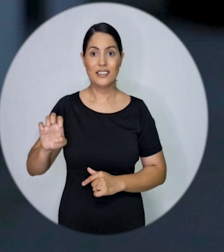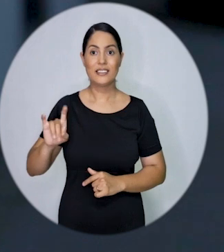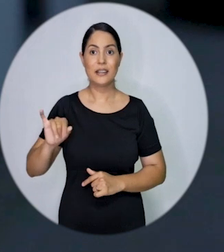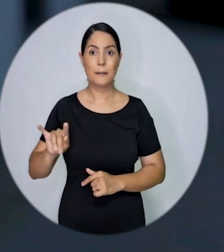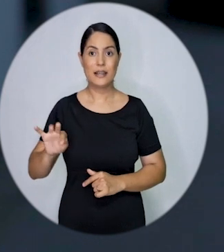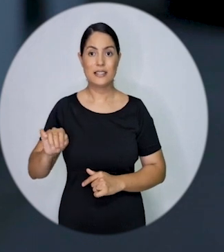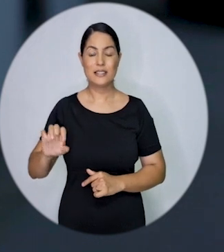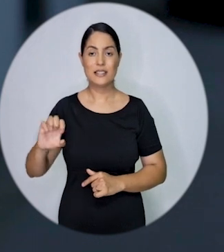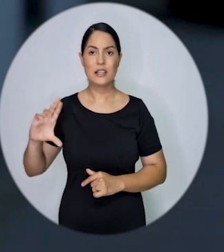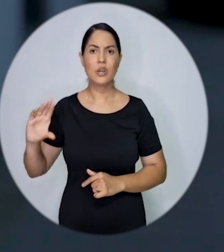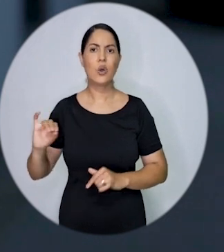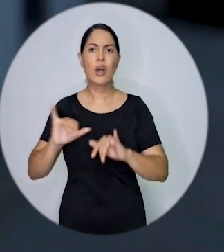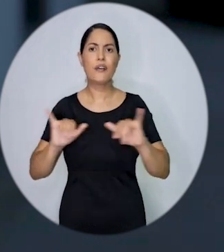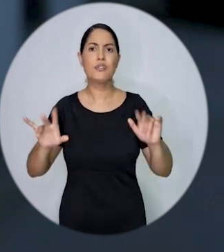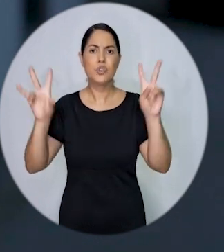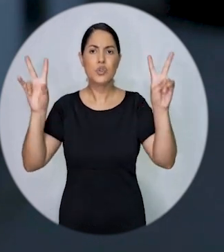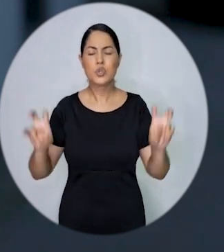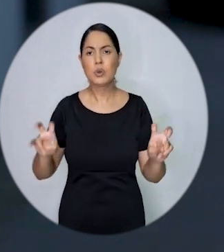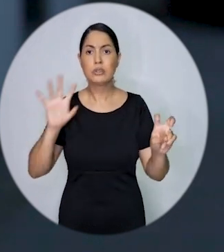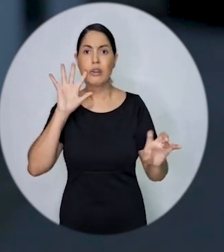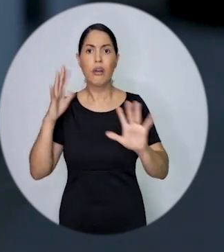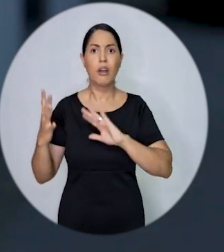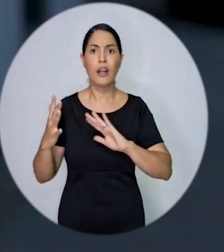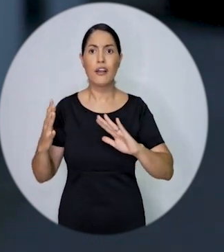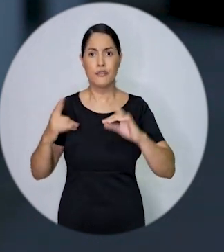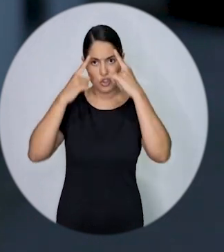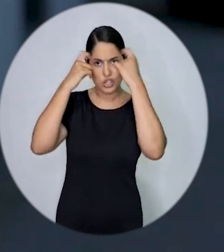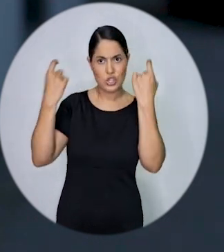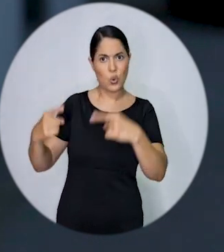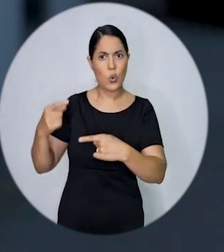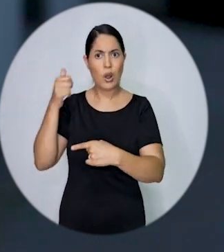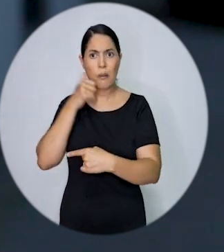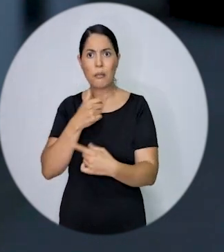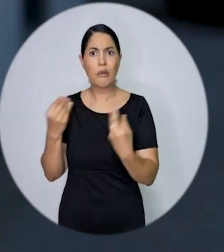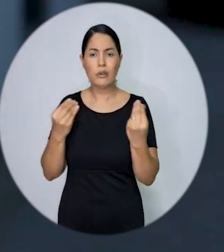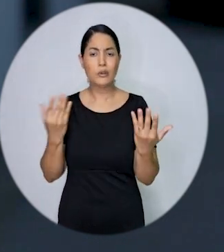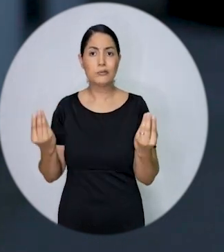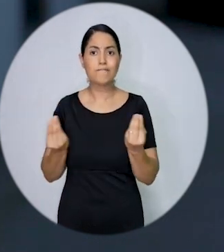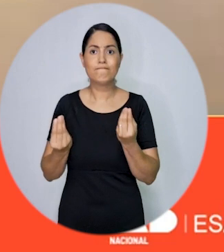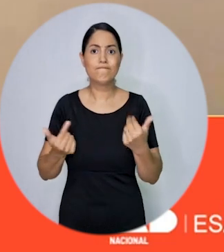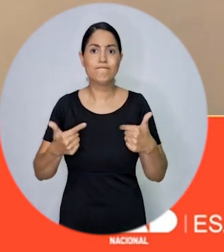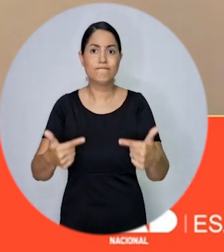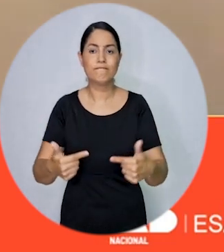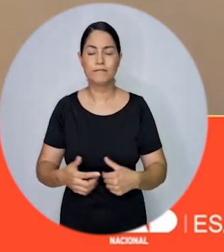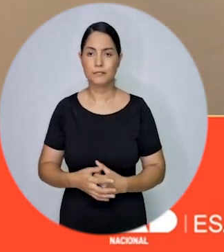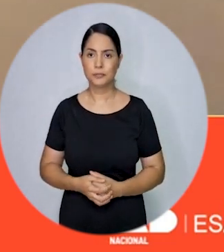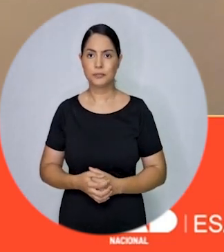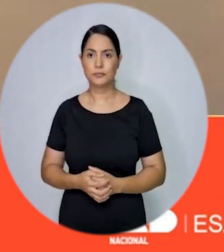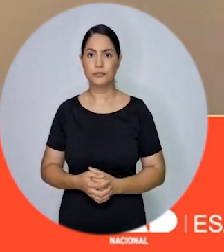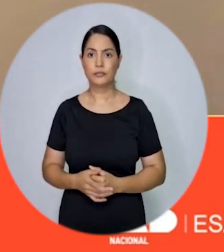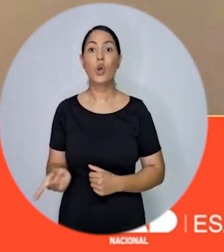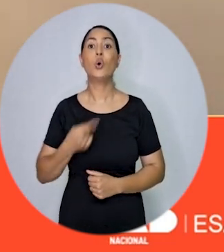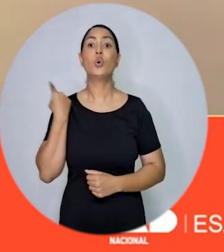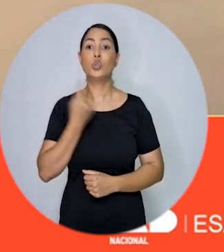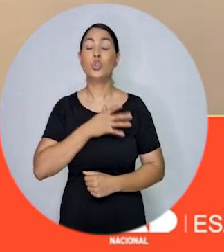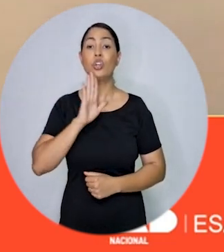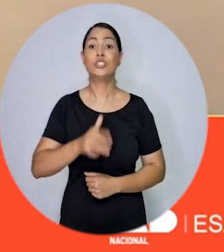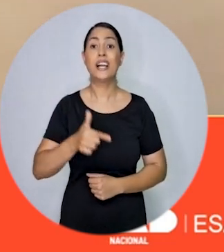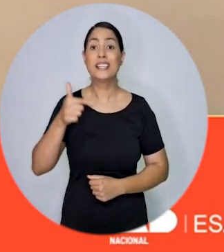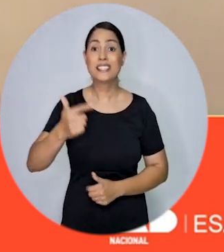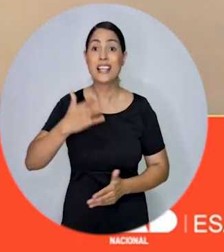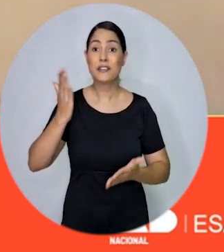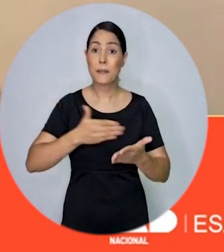Cristiane Damasceno, sobre como atuar nos casos de violência contra a mulher. Nós já escrevemos 7